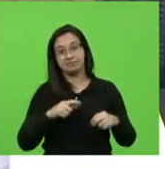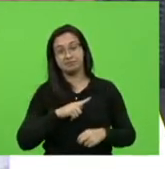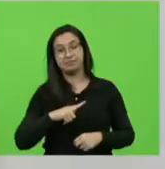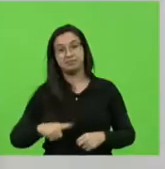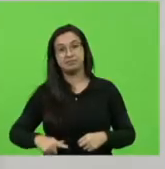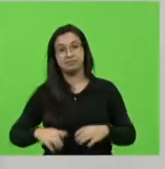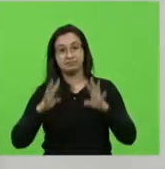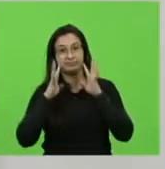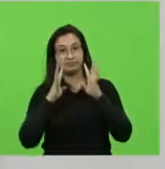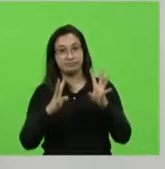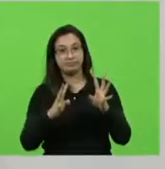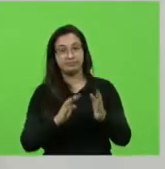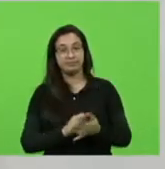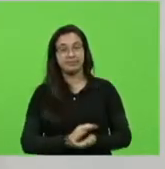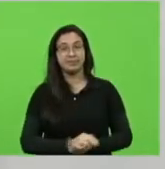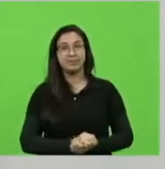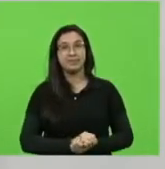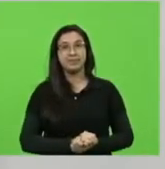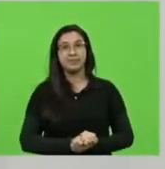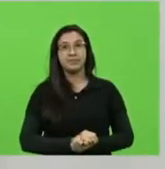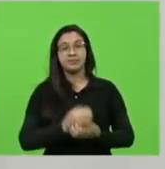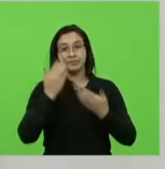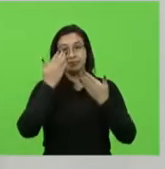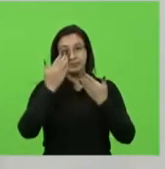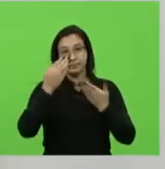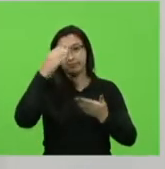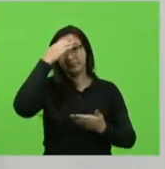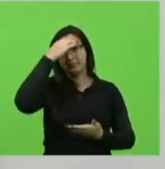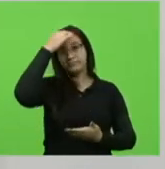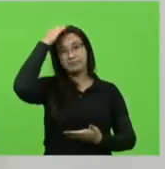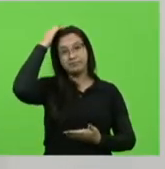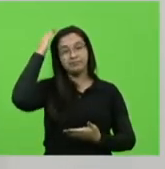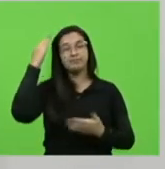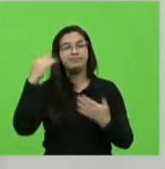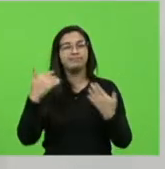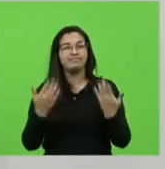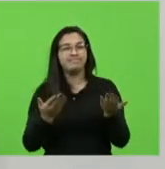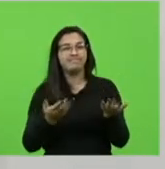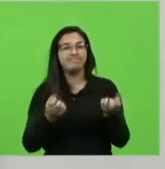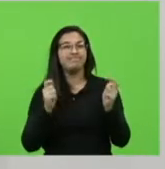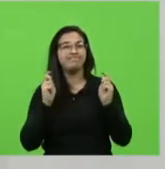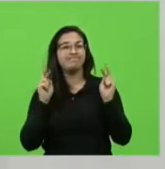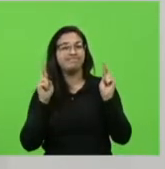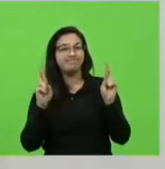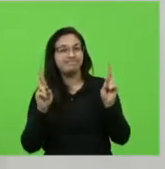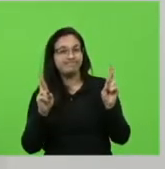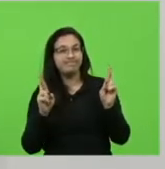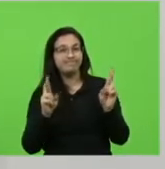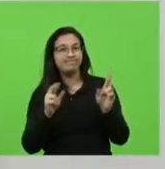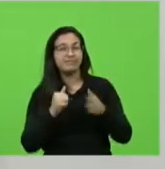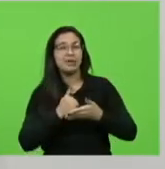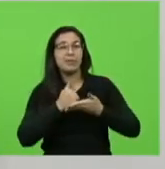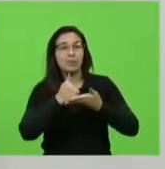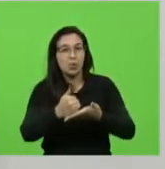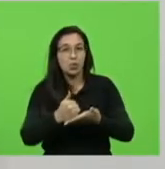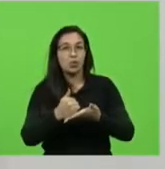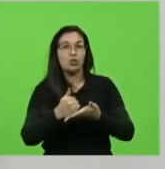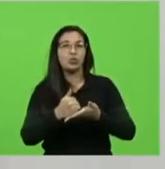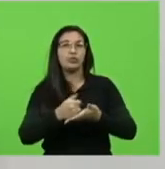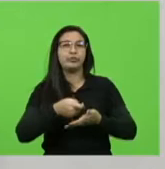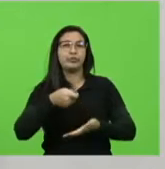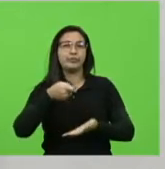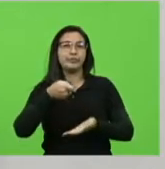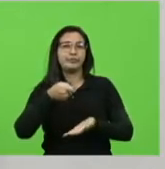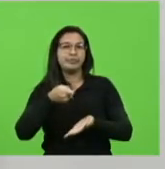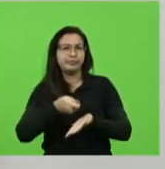palavras. Eu que agradeço, deputado Mocelin. Fica aqui a nossa torcida, o nosso apoio e a nossa cobrança de forma construtiva